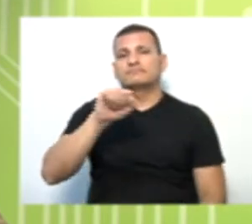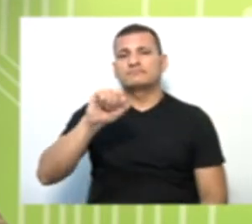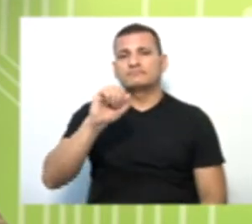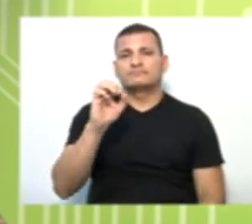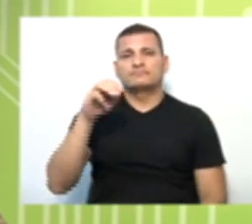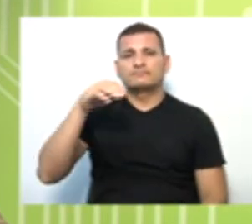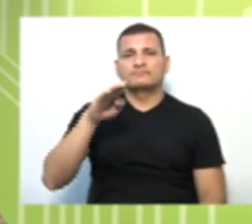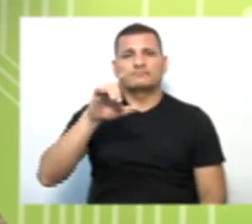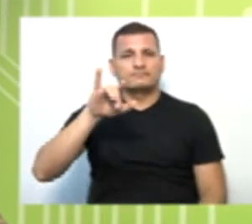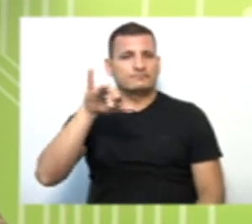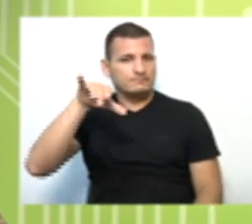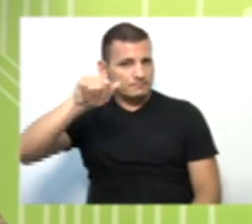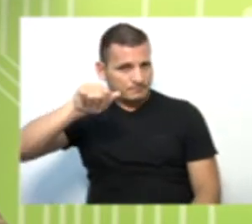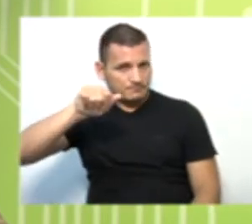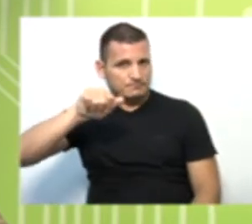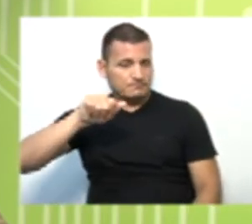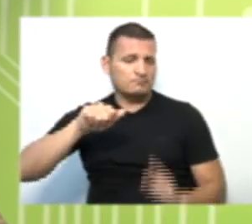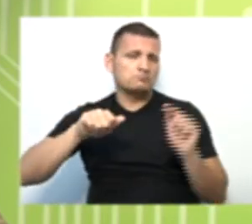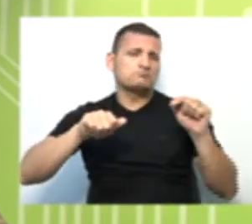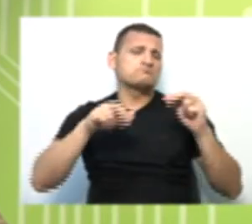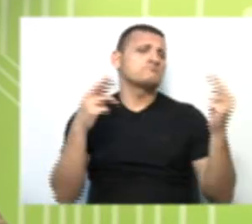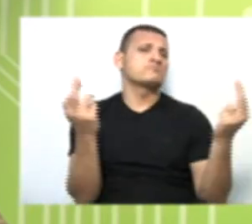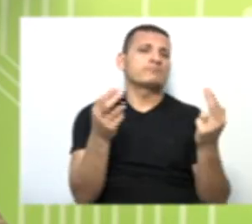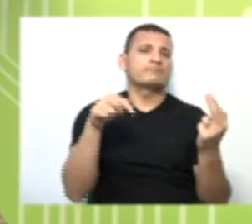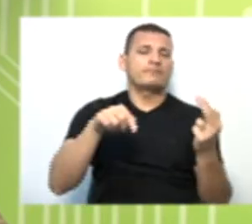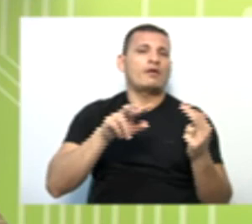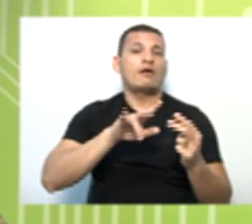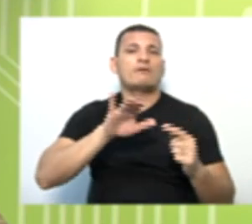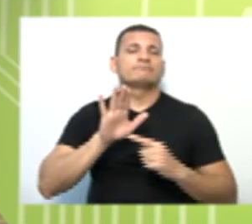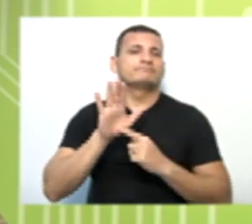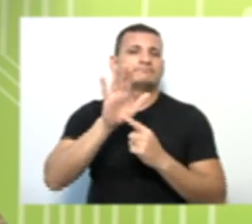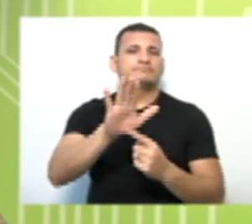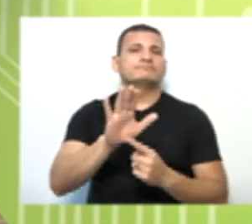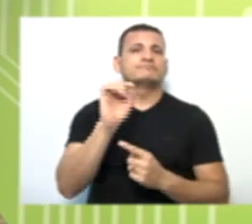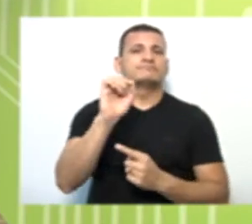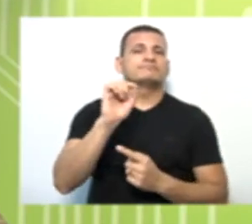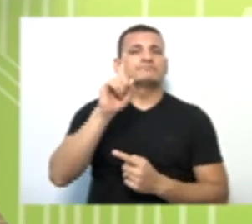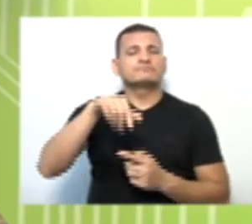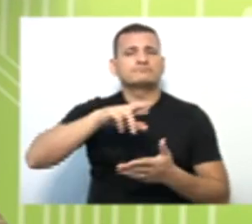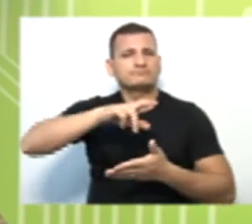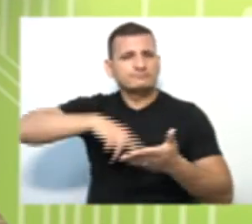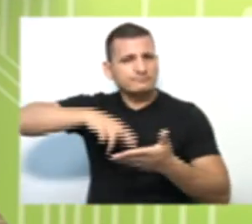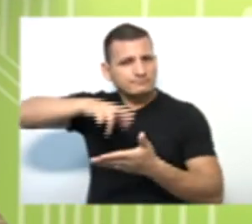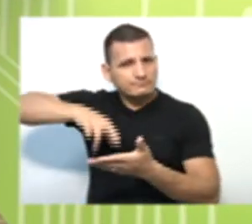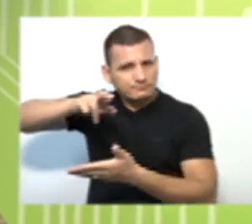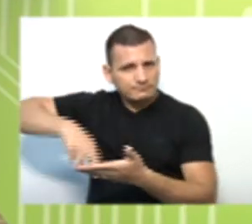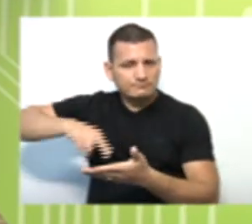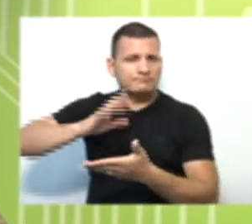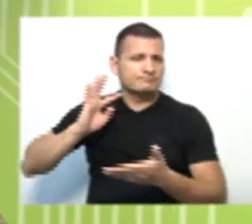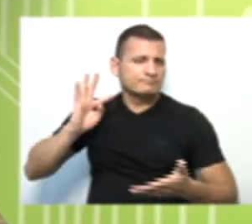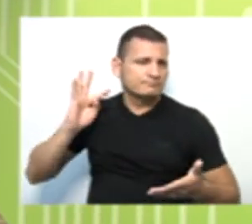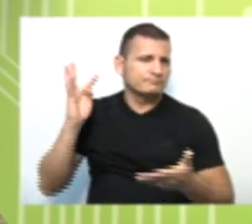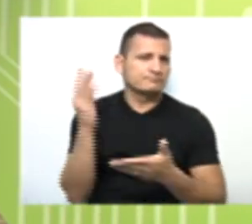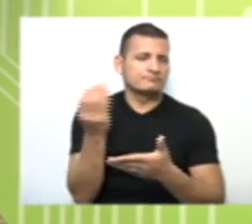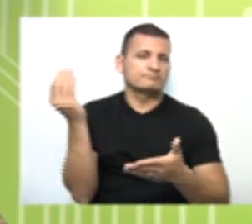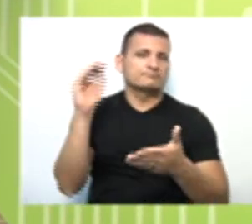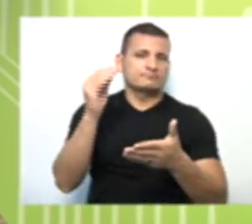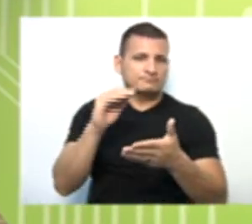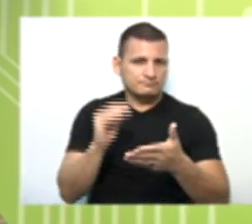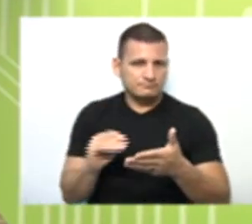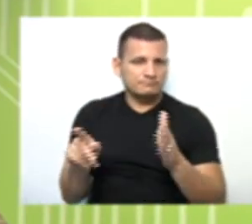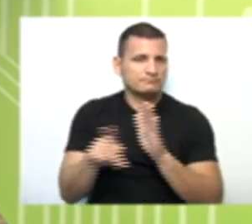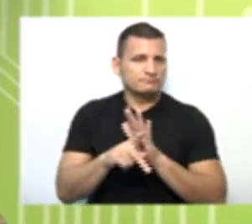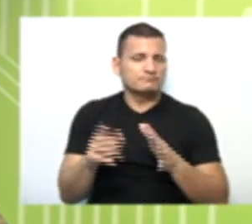serão apresentadas, as demonstrações contábeis, que são o quê? São relatórios de todos esses